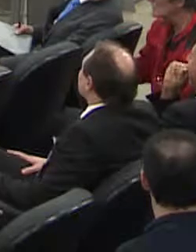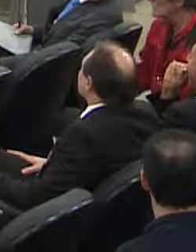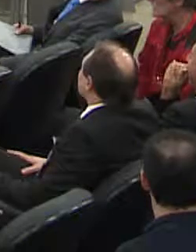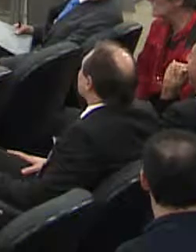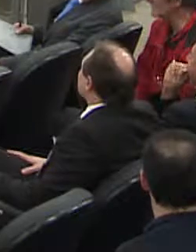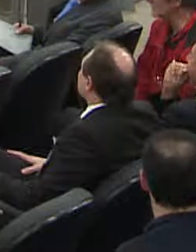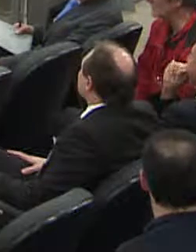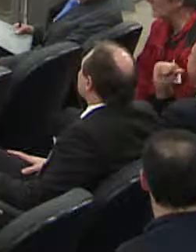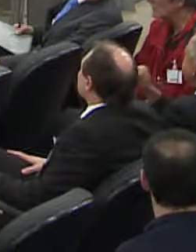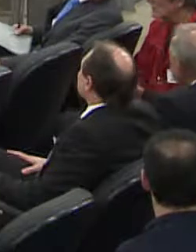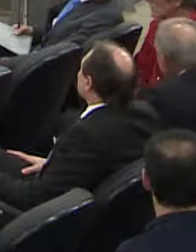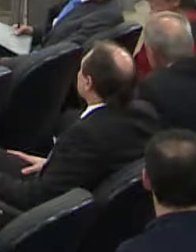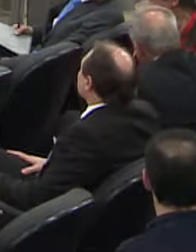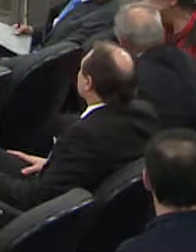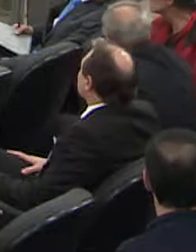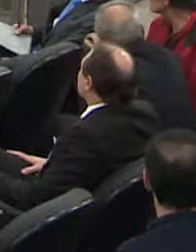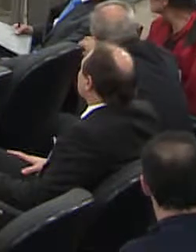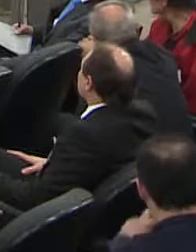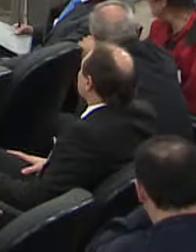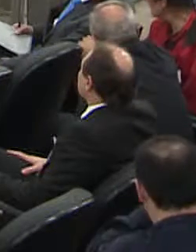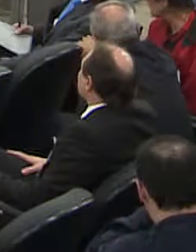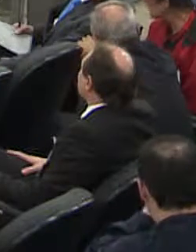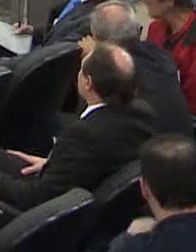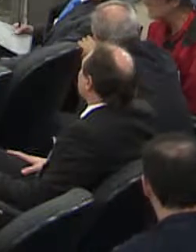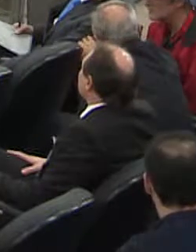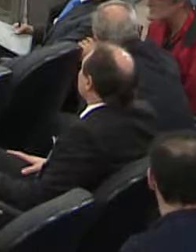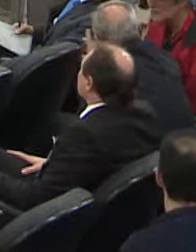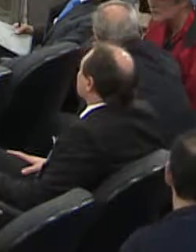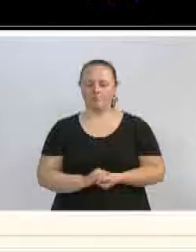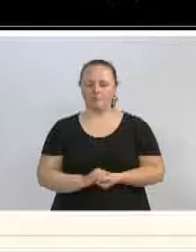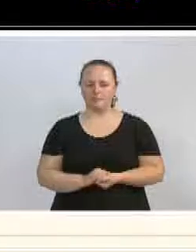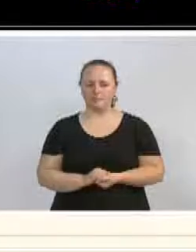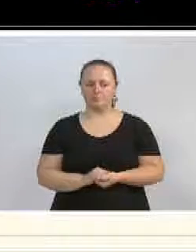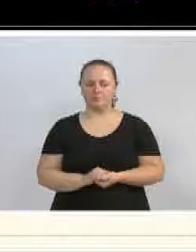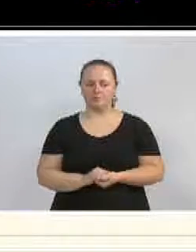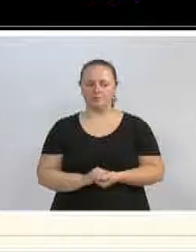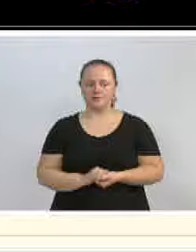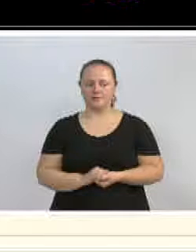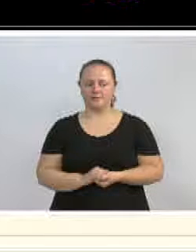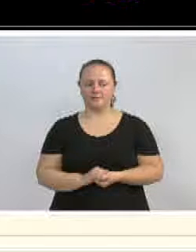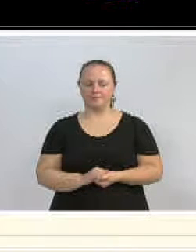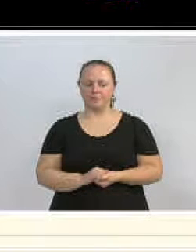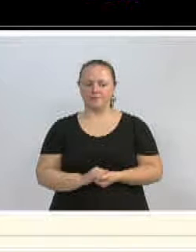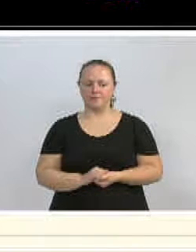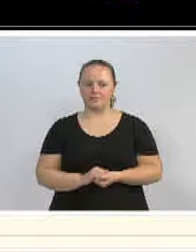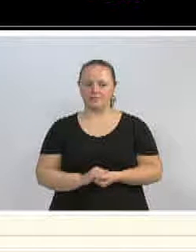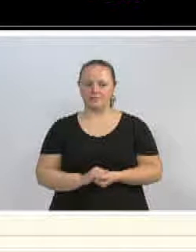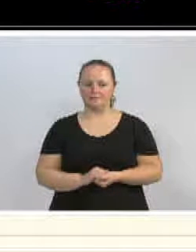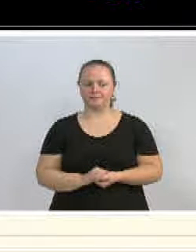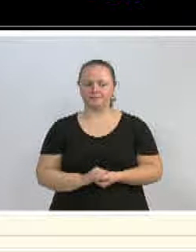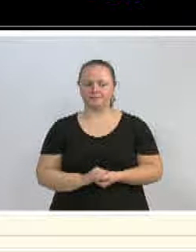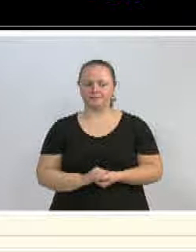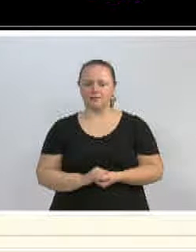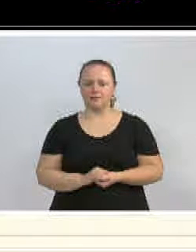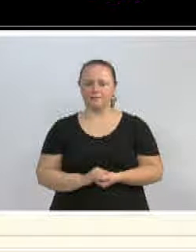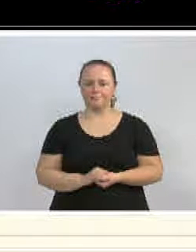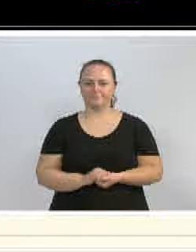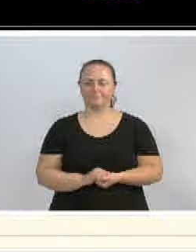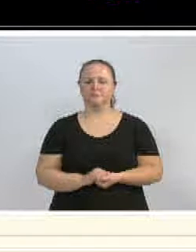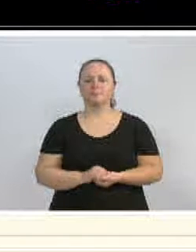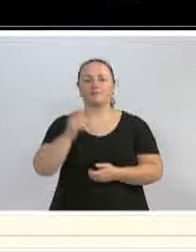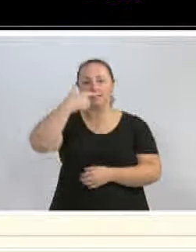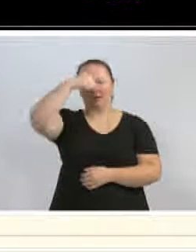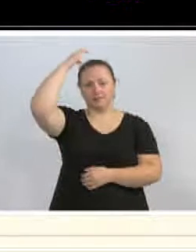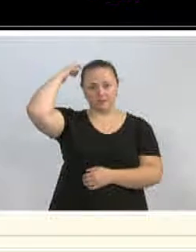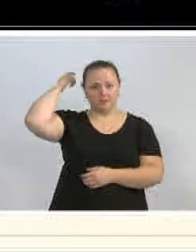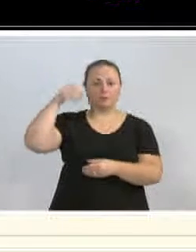na sessão ordinária da última quinta feira a câmara de vereadores aprovou três projetos de lei em redação final uma das novidades